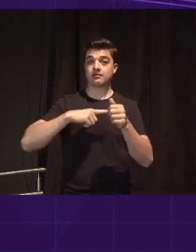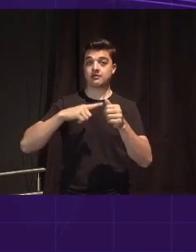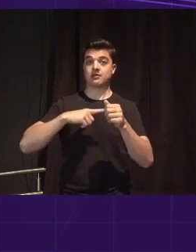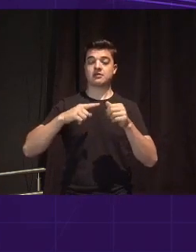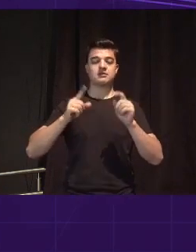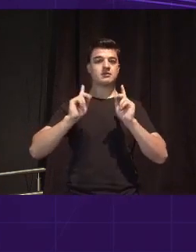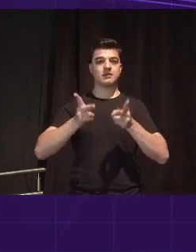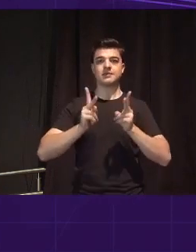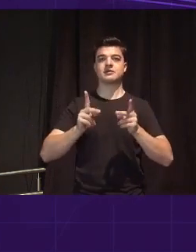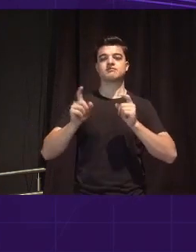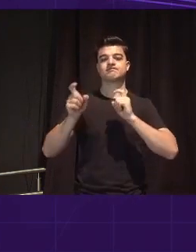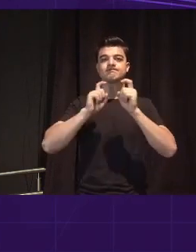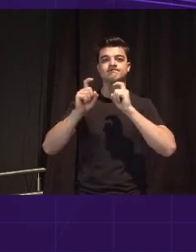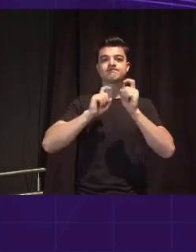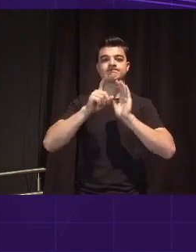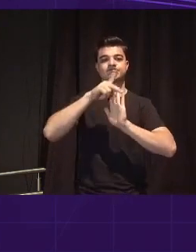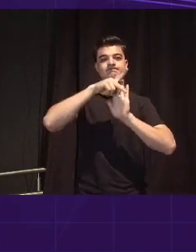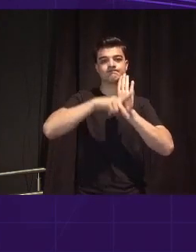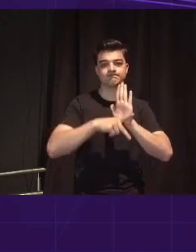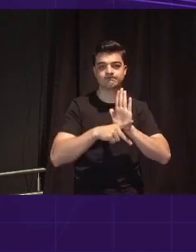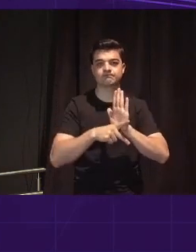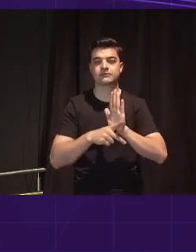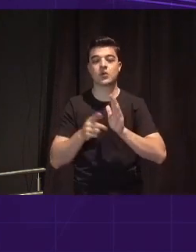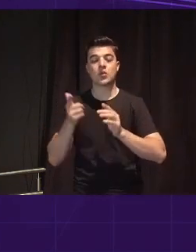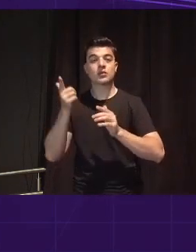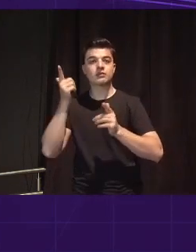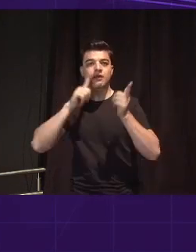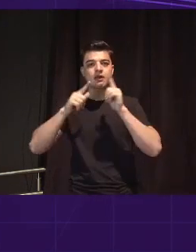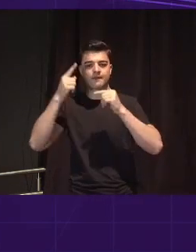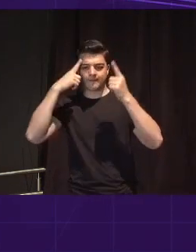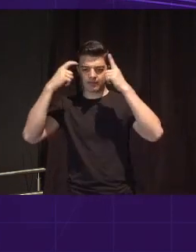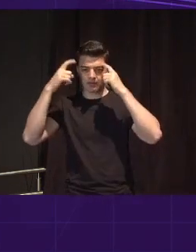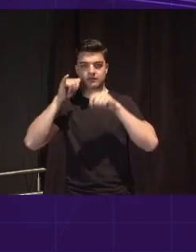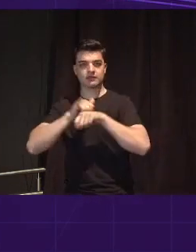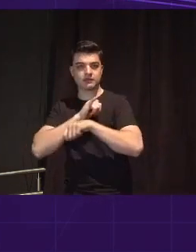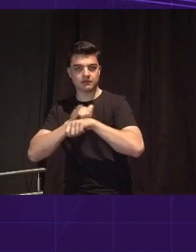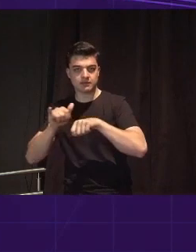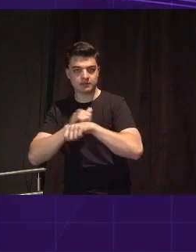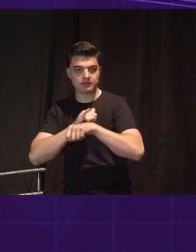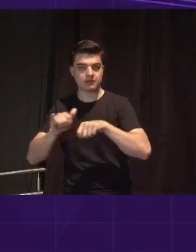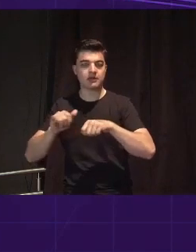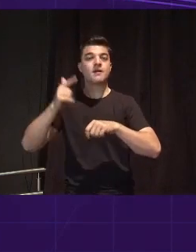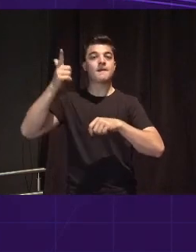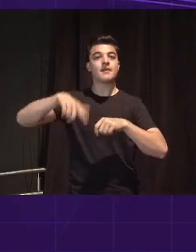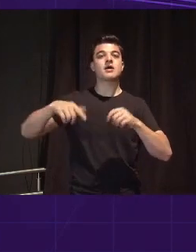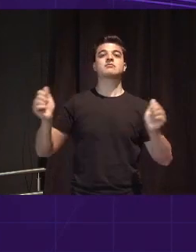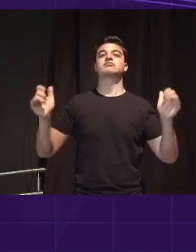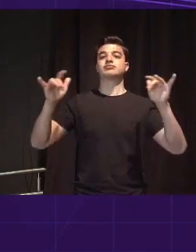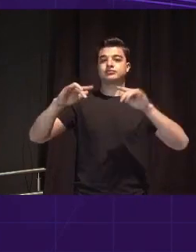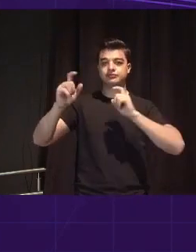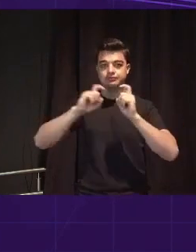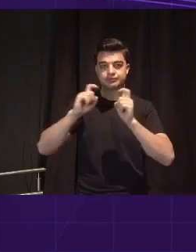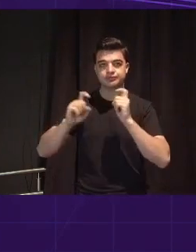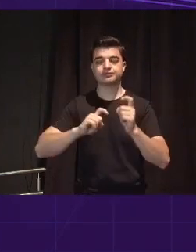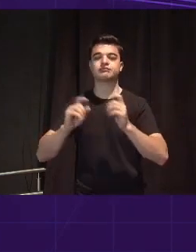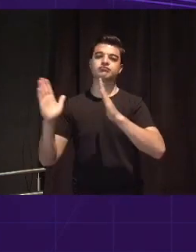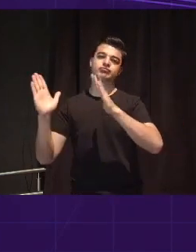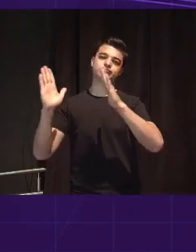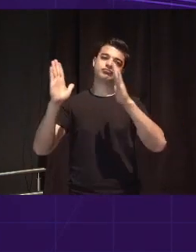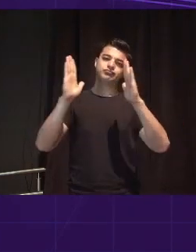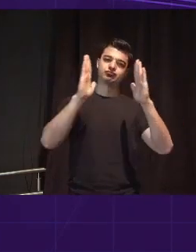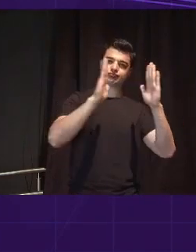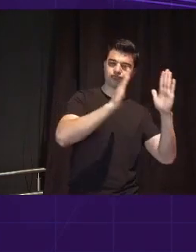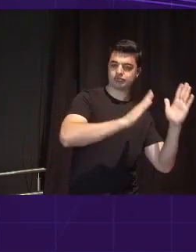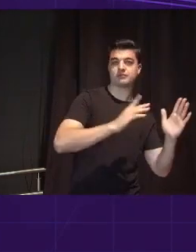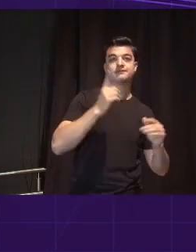né? E aí a gente sobe lá para o nível estratégico, a gente tem uma Product Review e também uma Business Review, todas em caráteres mensais